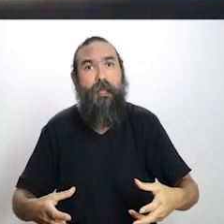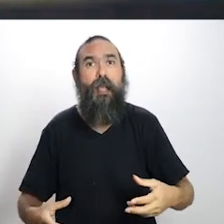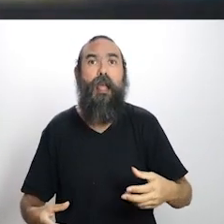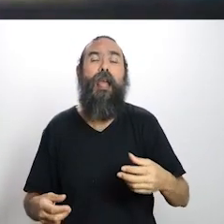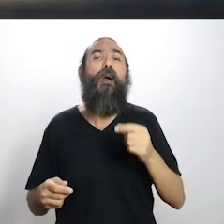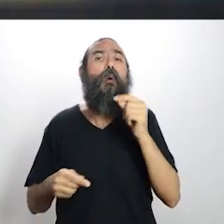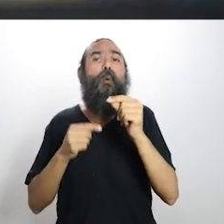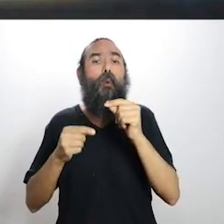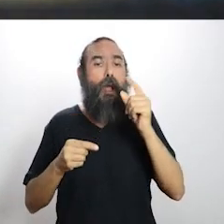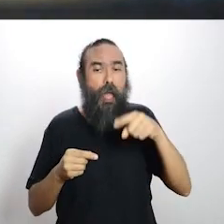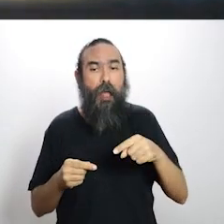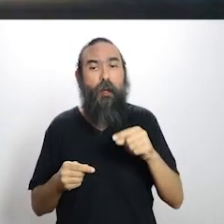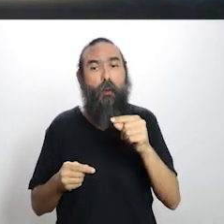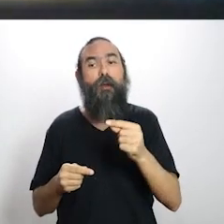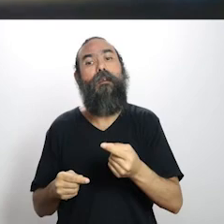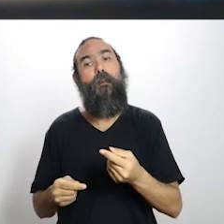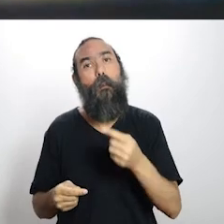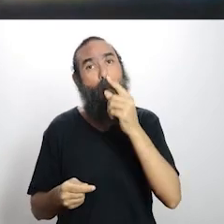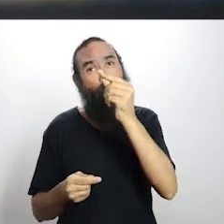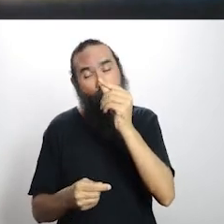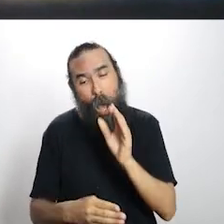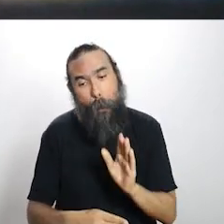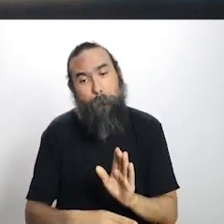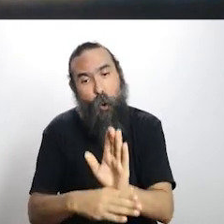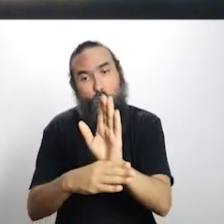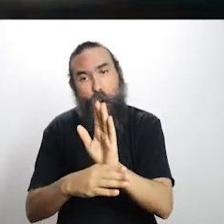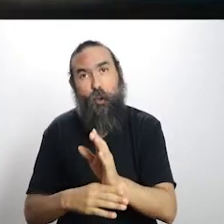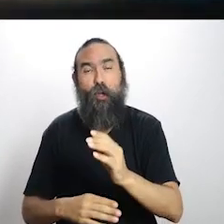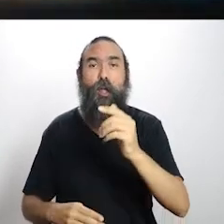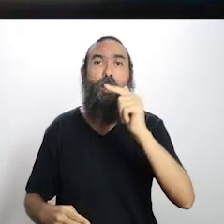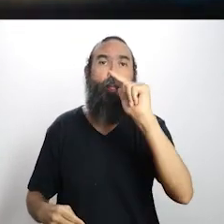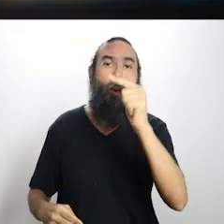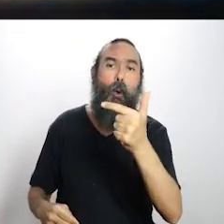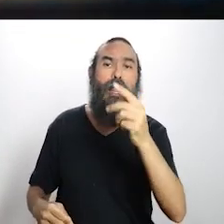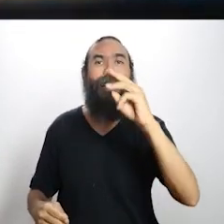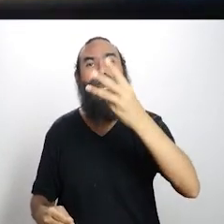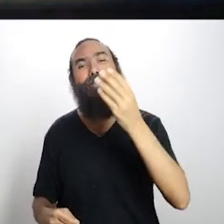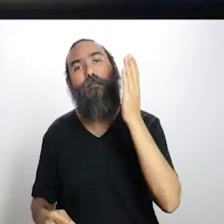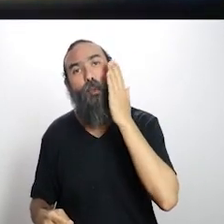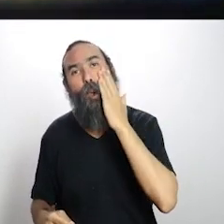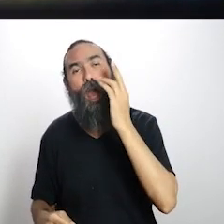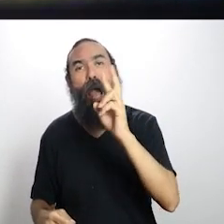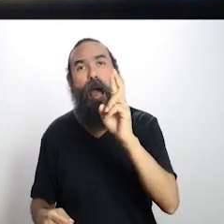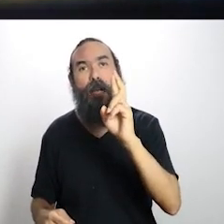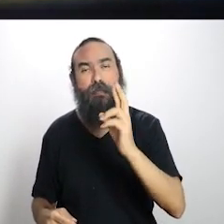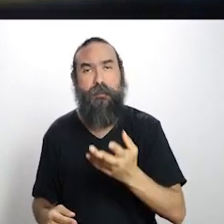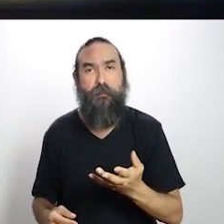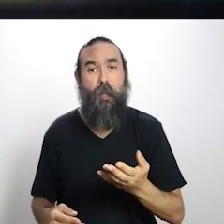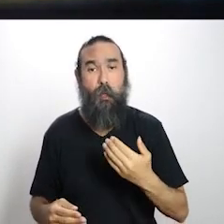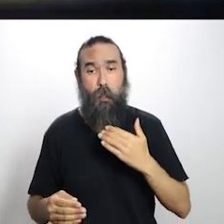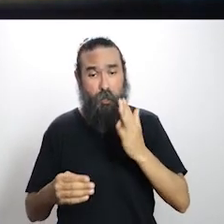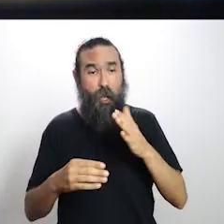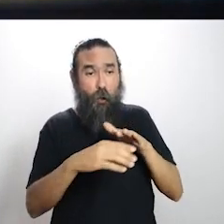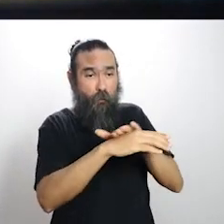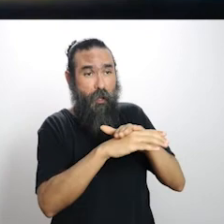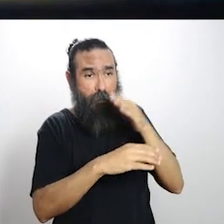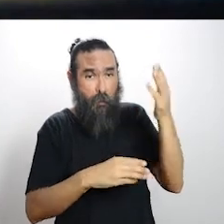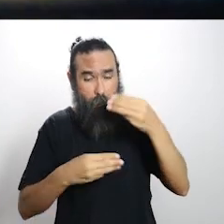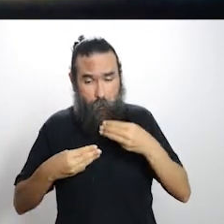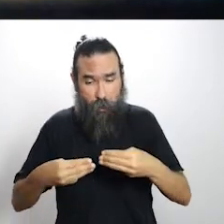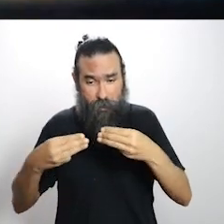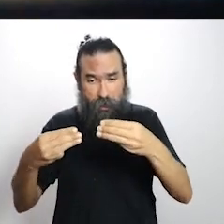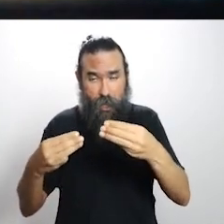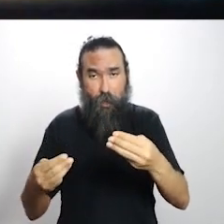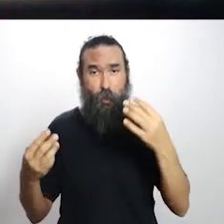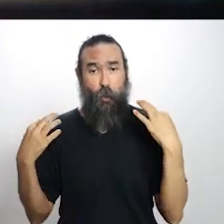10 mil reais a ser regulamentada junto aos entes federados, pelas conversas com o Ministério do Turismo, é muito provável que